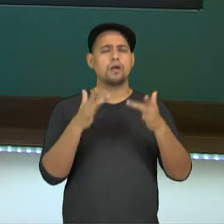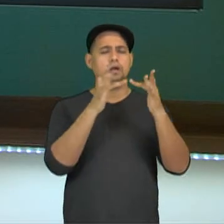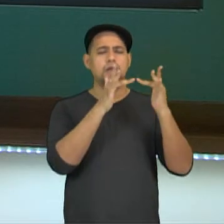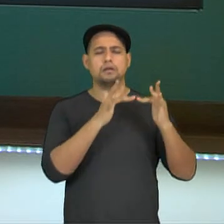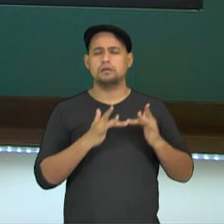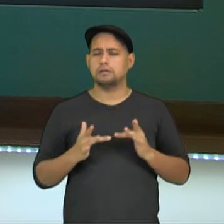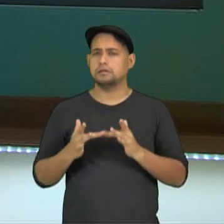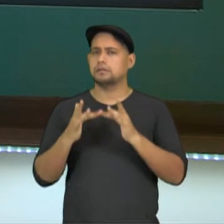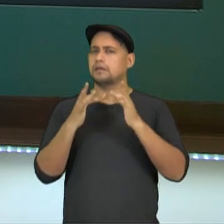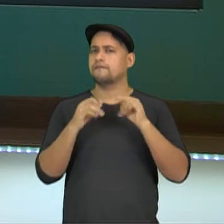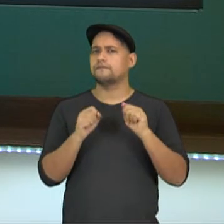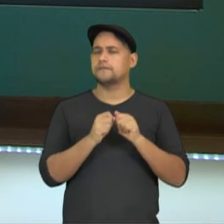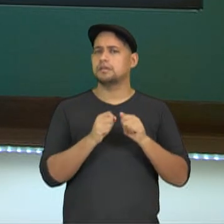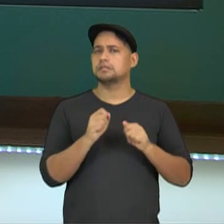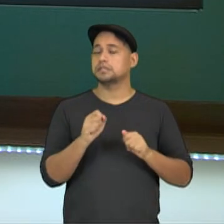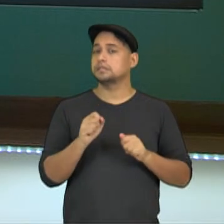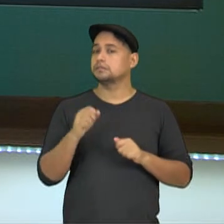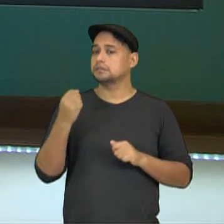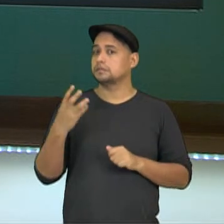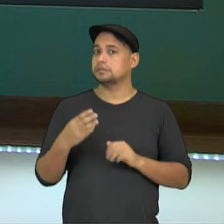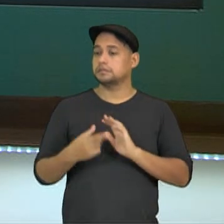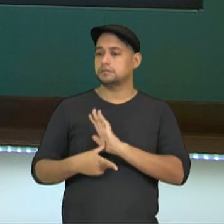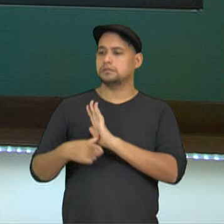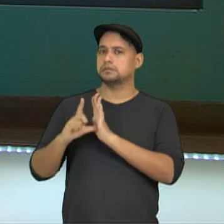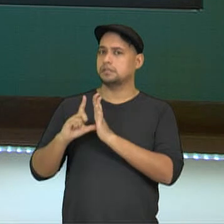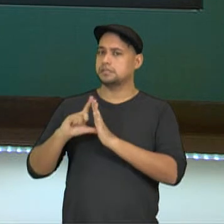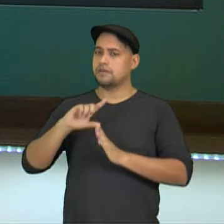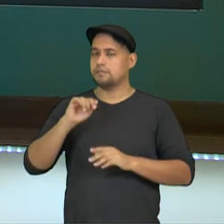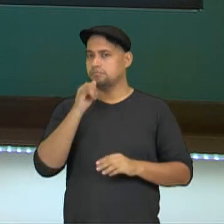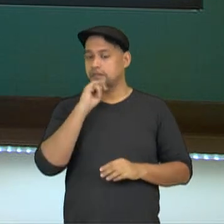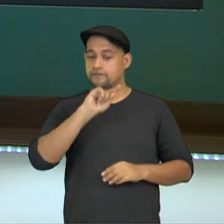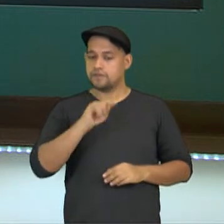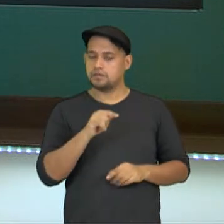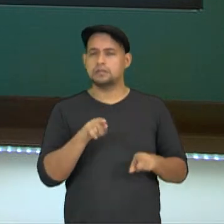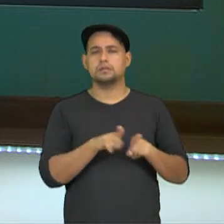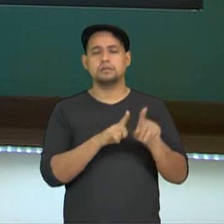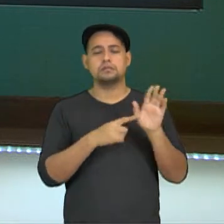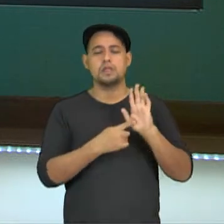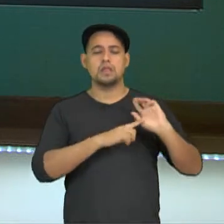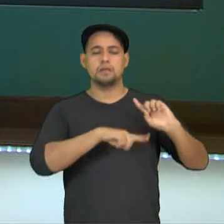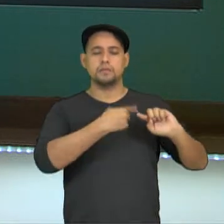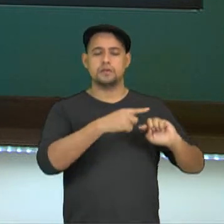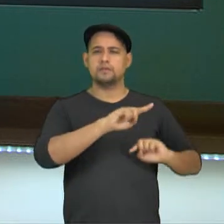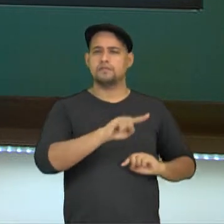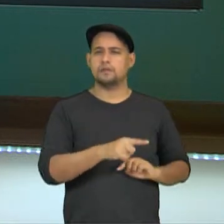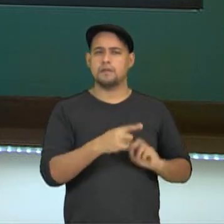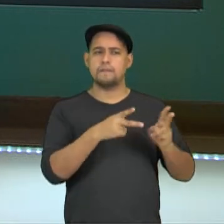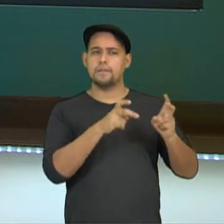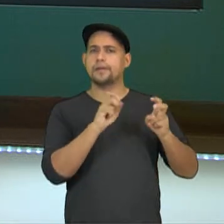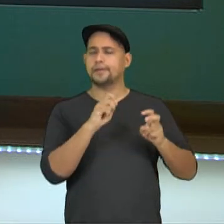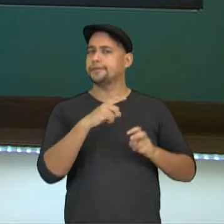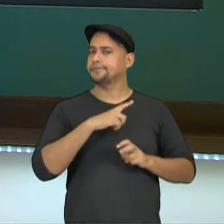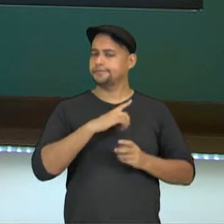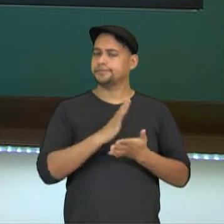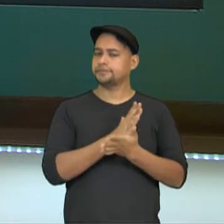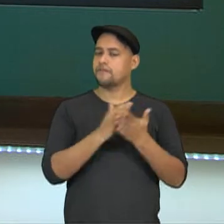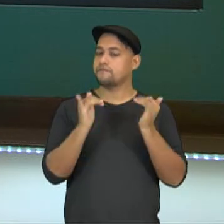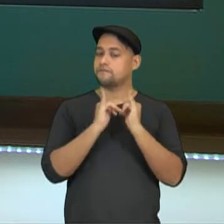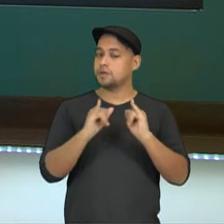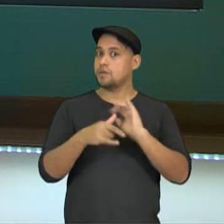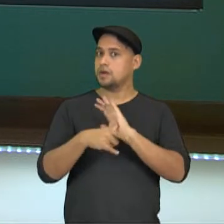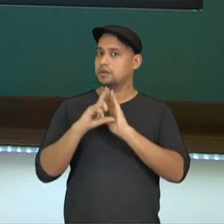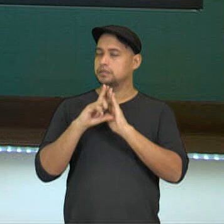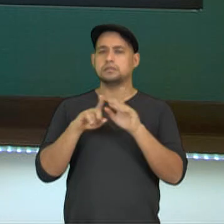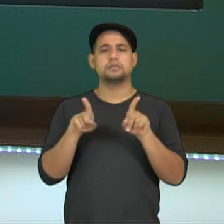que se estabelece entre o que é dito antes da vírgula e o que está depois da vírgula? Perceba que eu tenho uma informação